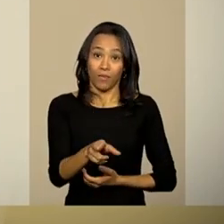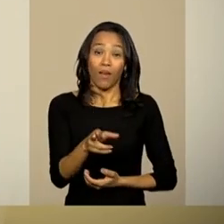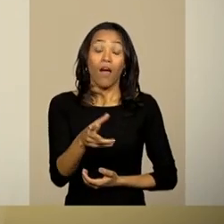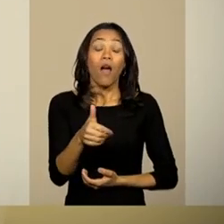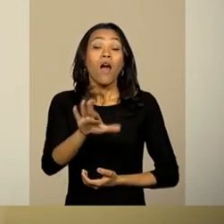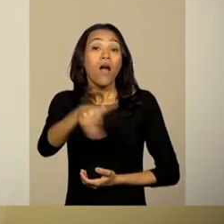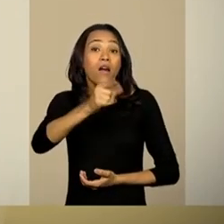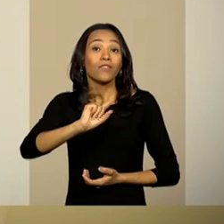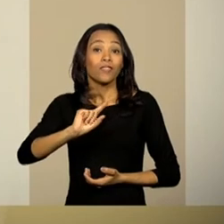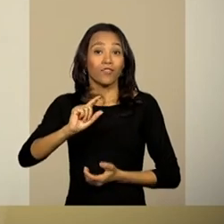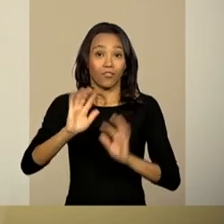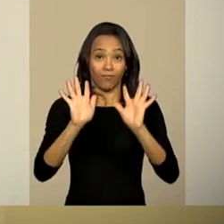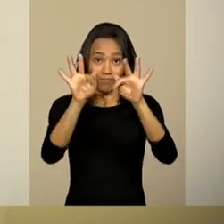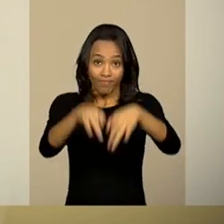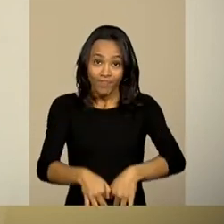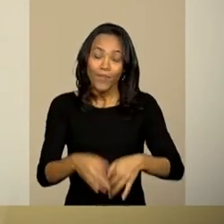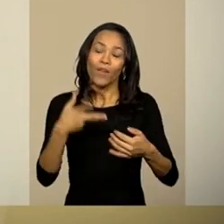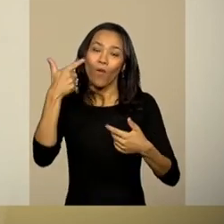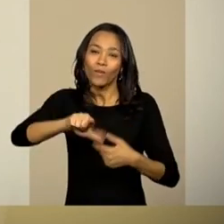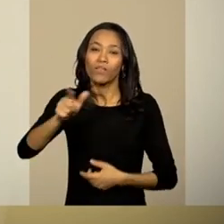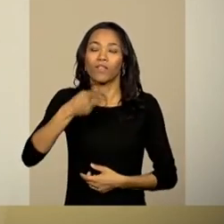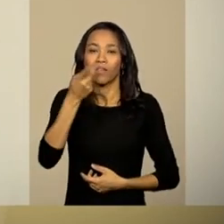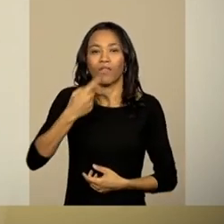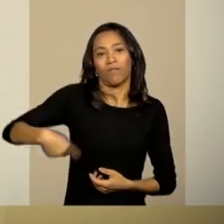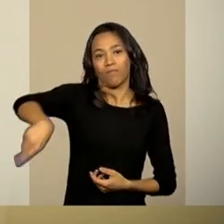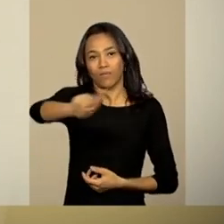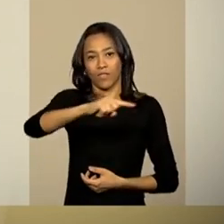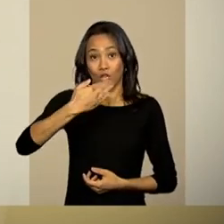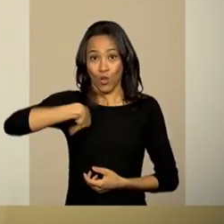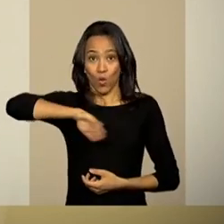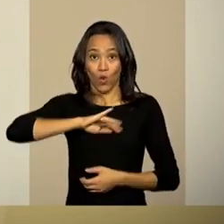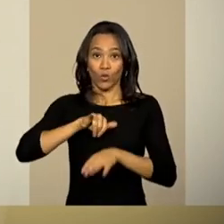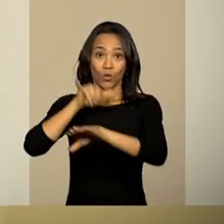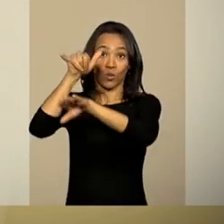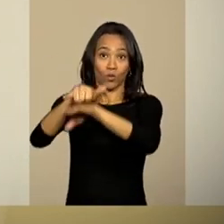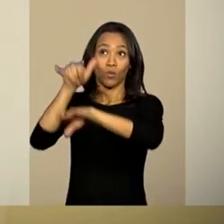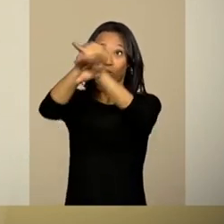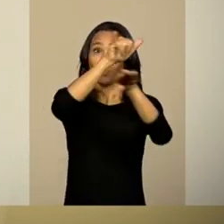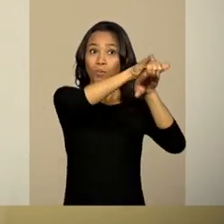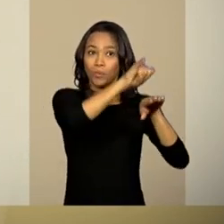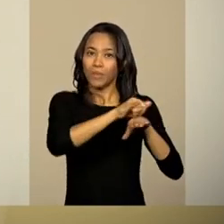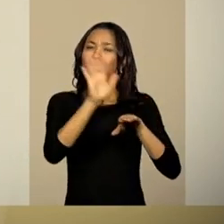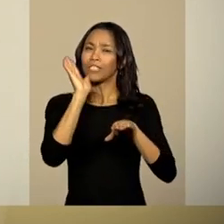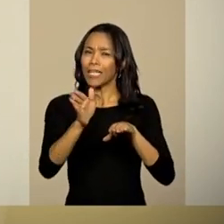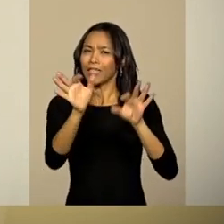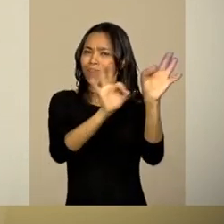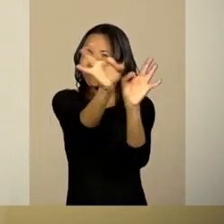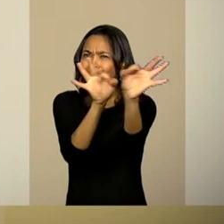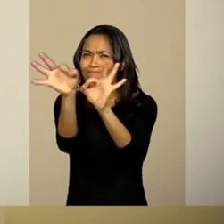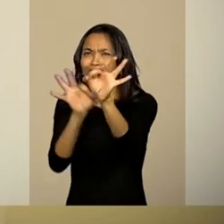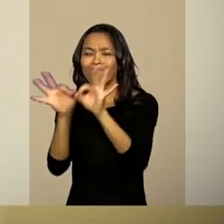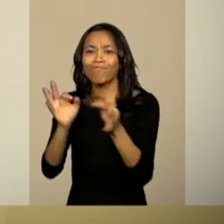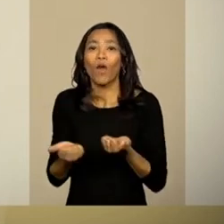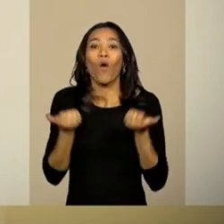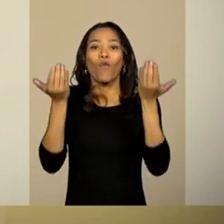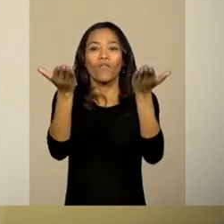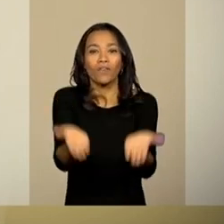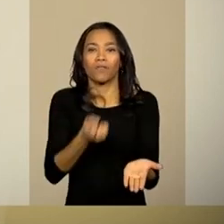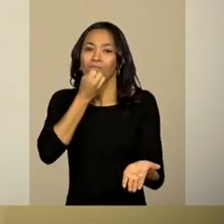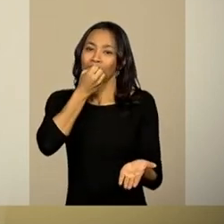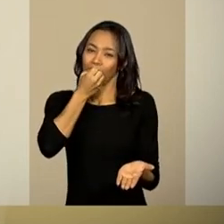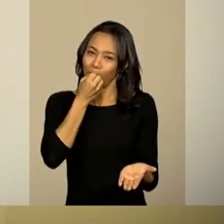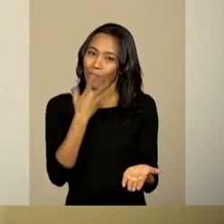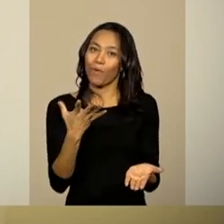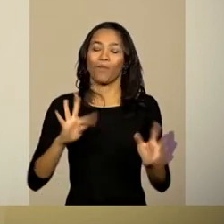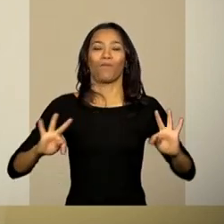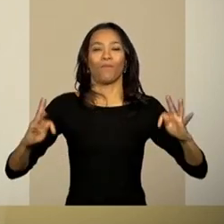de me despedir, eu quero dizer mais uma vez que nossos aeroportos estão preparados para oferecer um bom